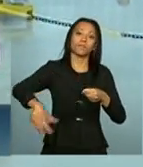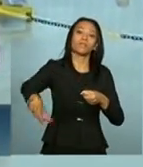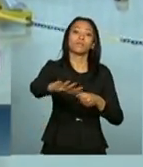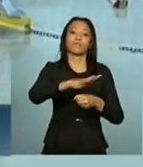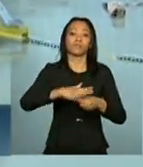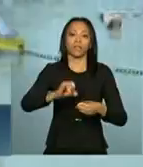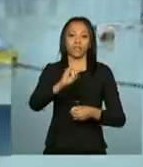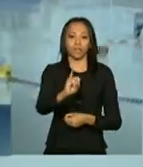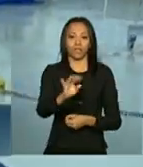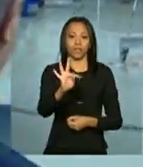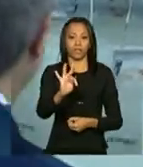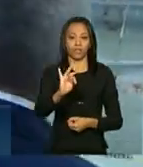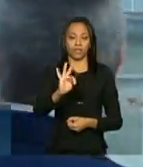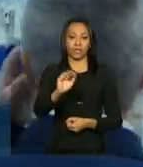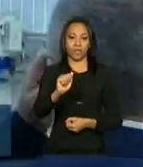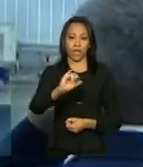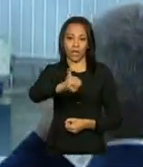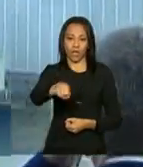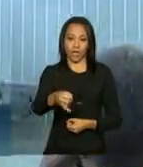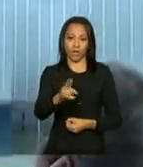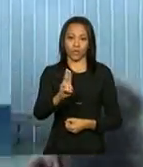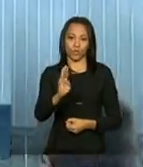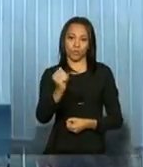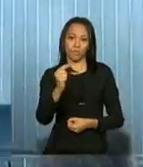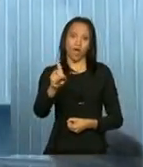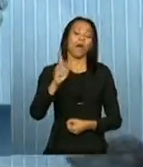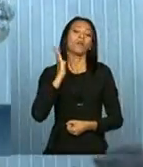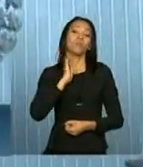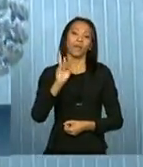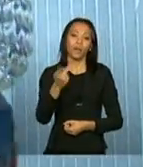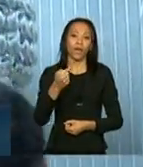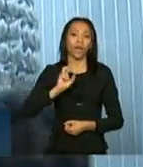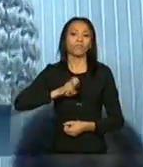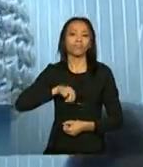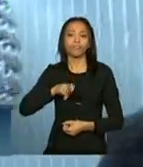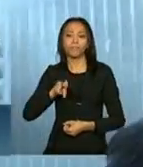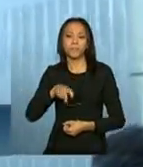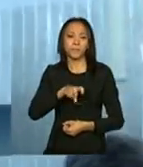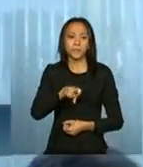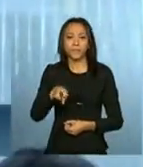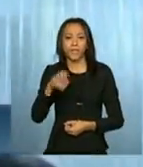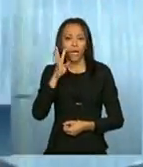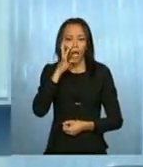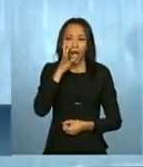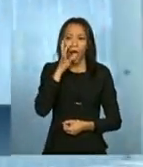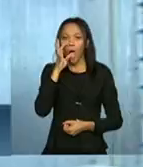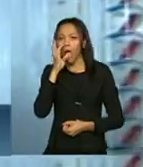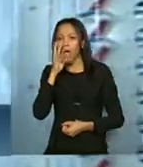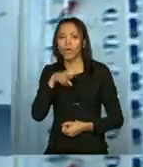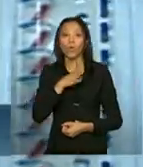Gerais. Ela percorre, então, as instalações da fábrica,